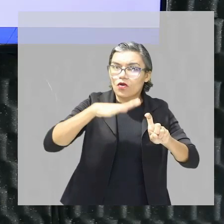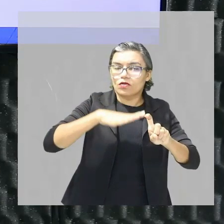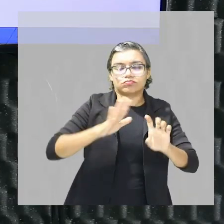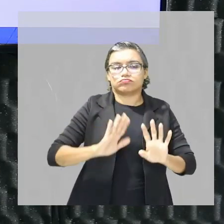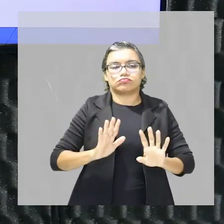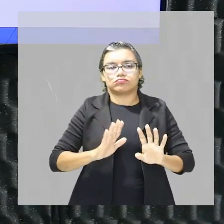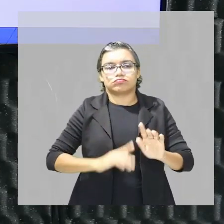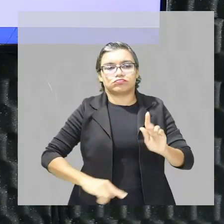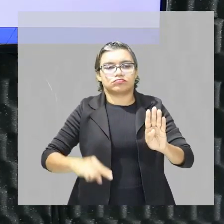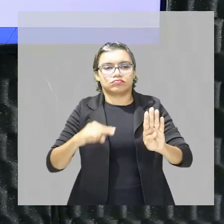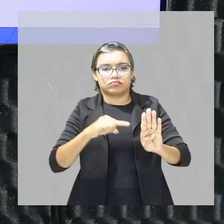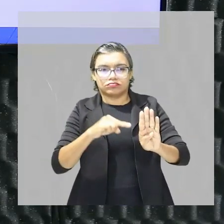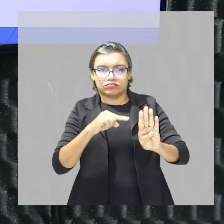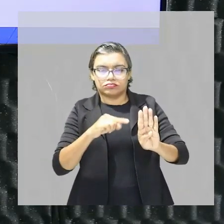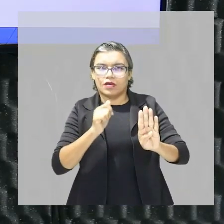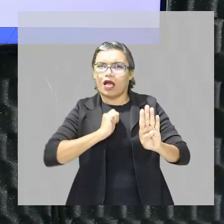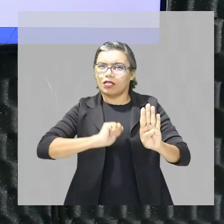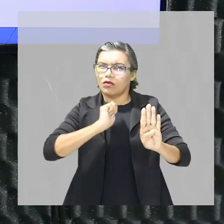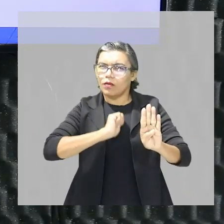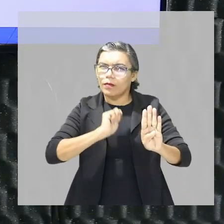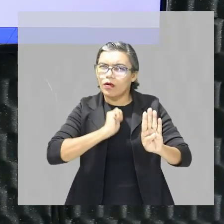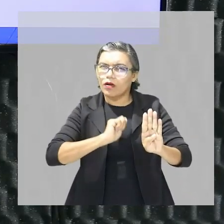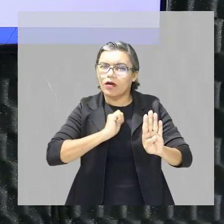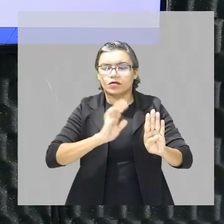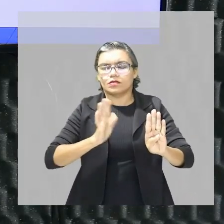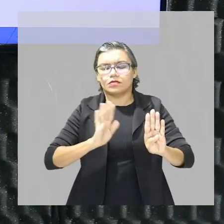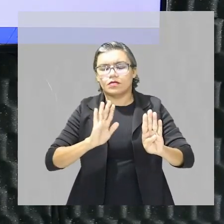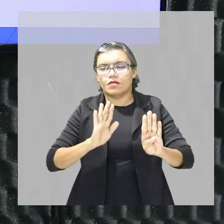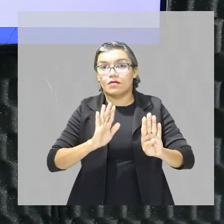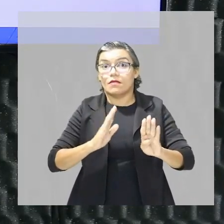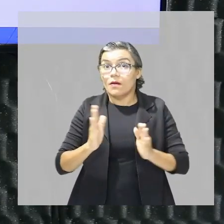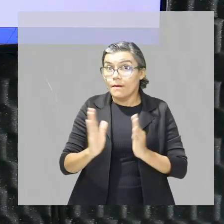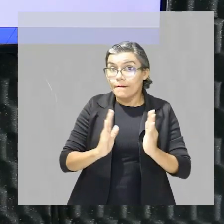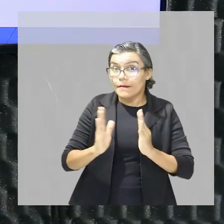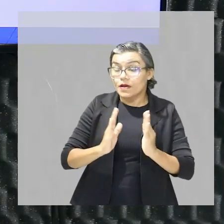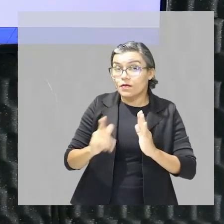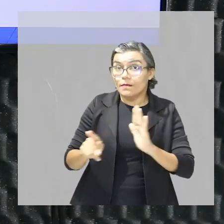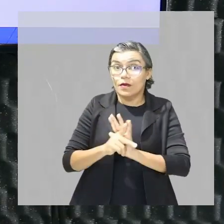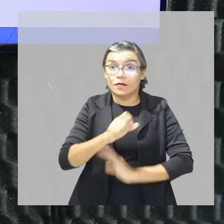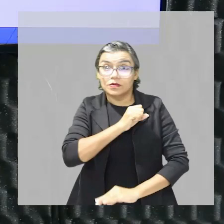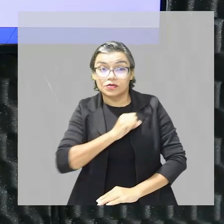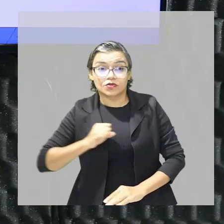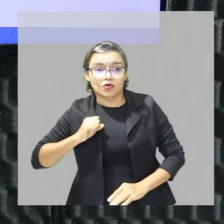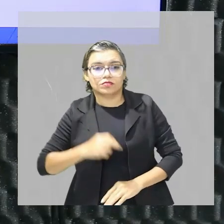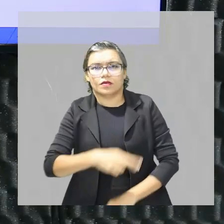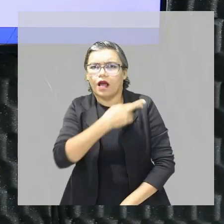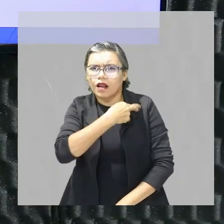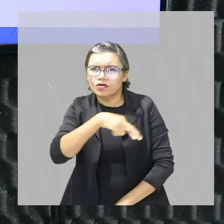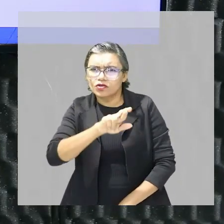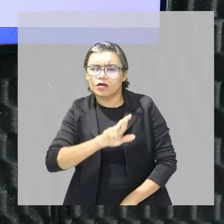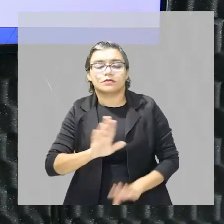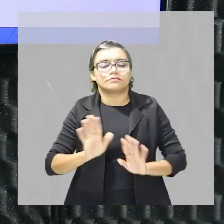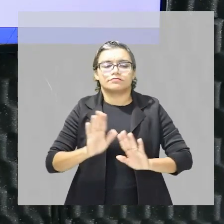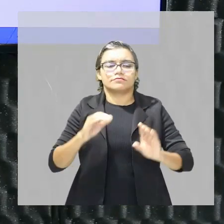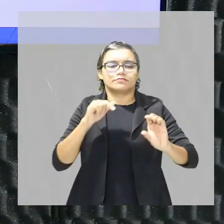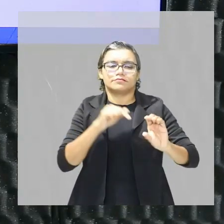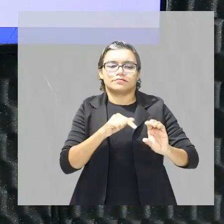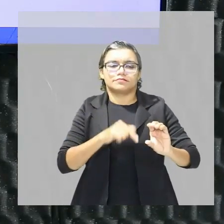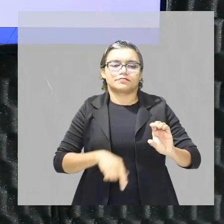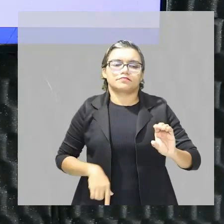antropológico também não ficaria um pouco mais para o período socrático religiosa não é essa opção que nós